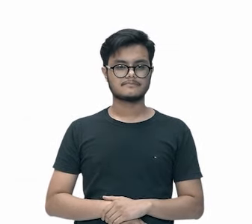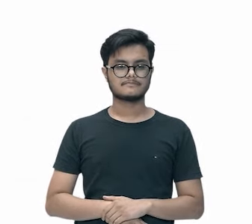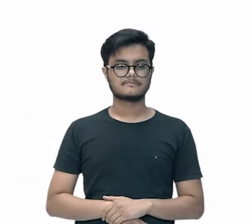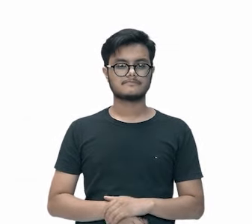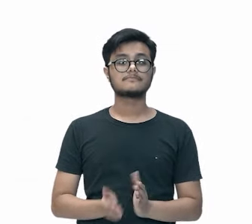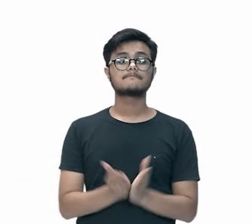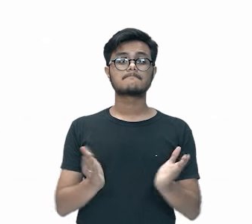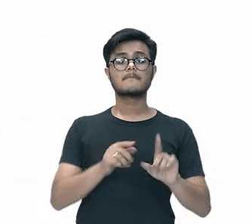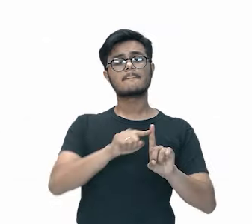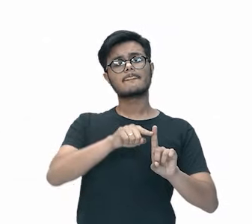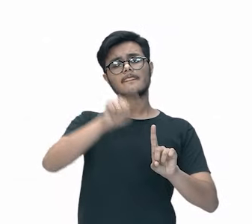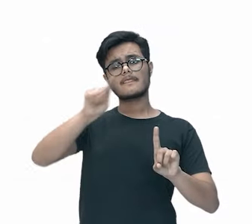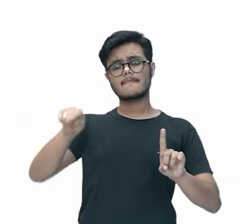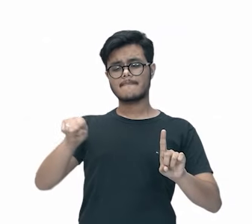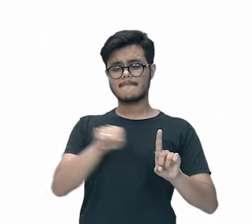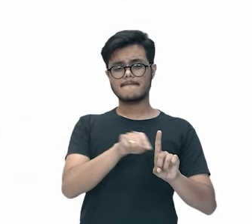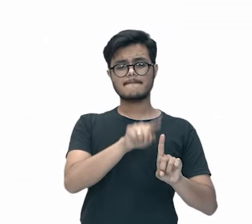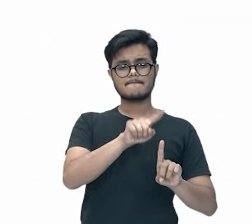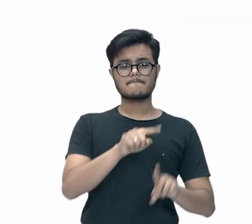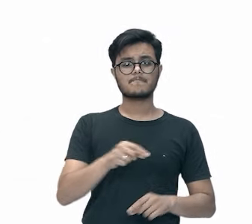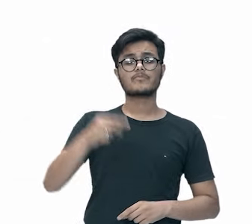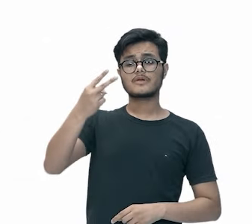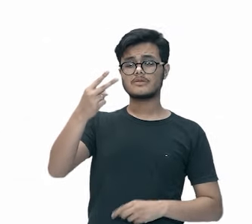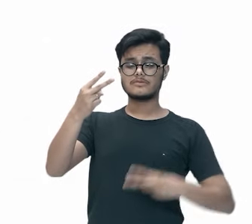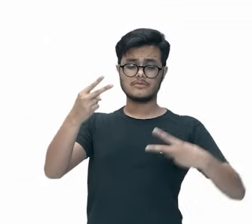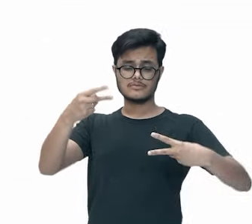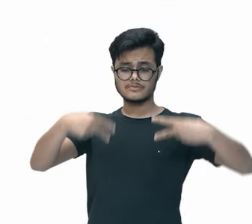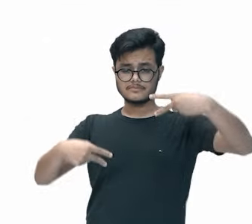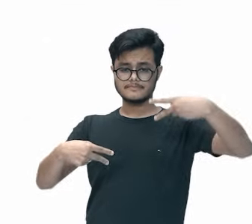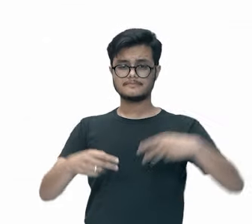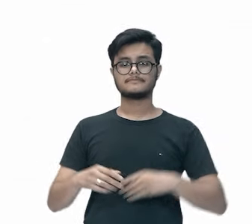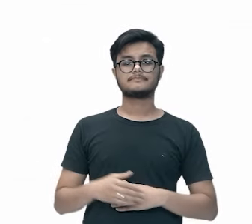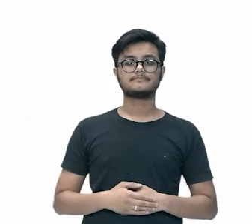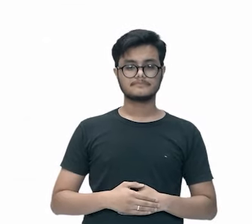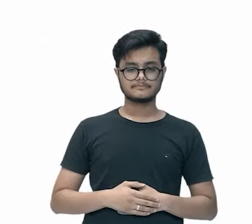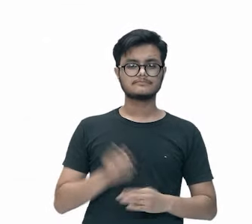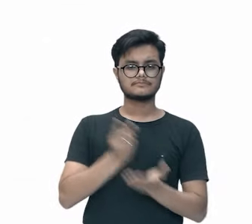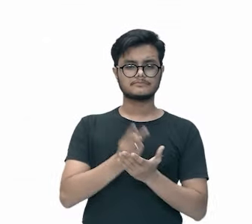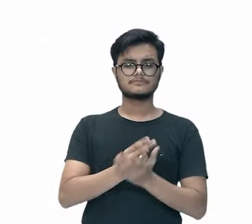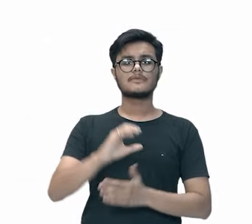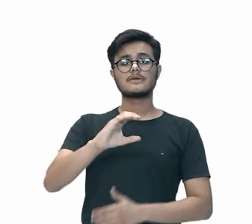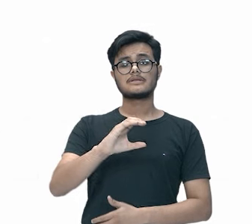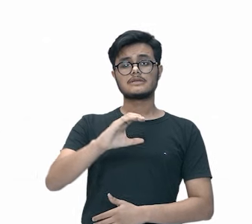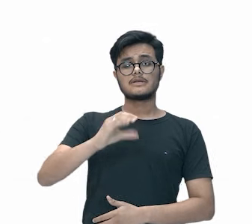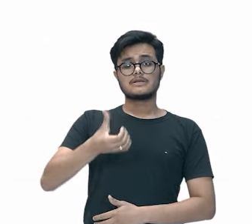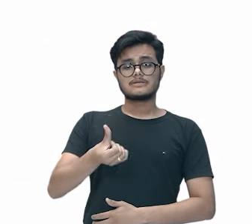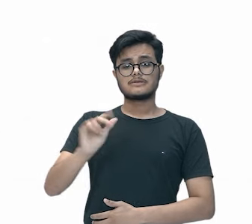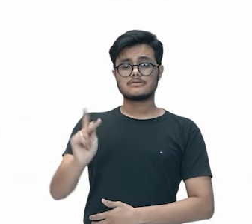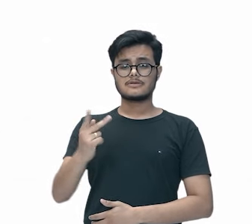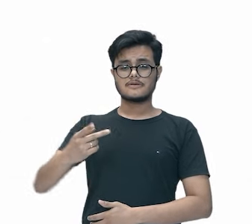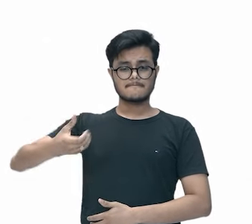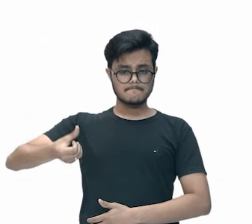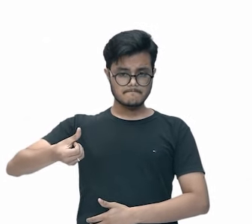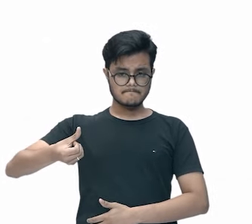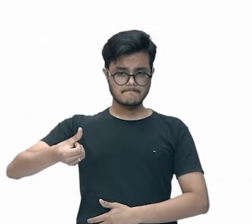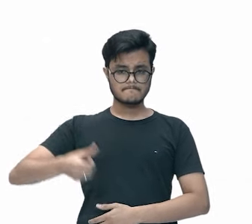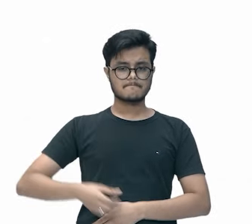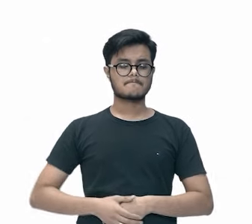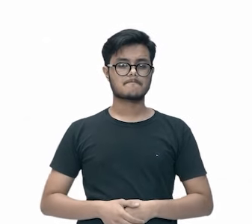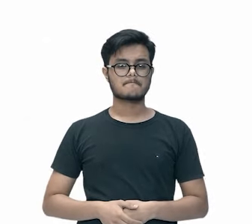aromático, no caso do benzeno, o número ali da fórmula geral é sempre o mesmo, né? C6H6, tá? Para o anel